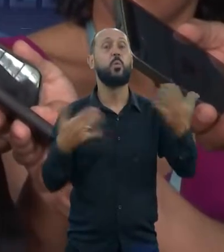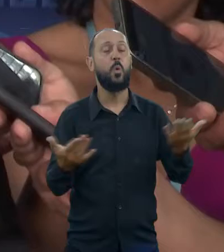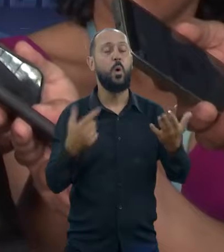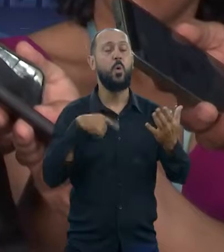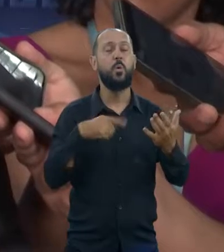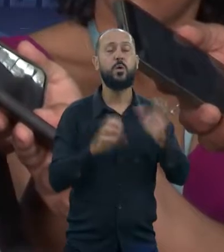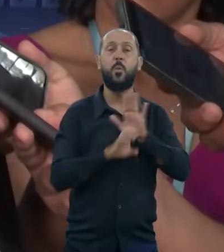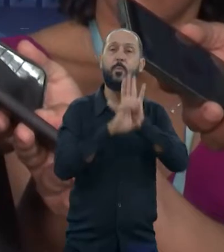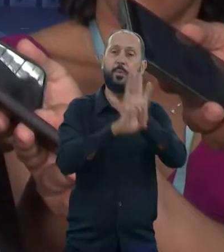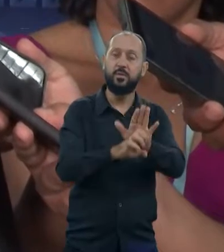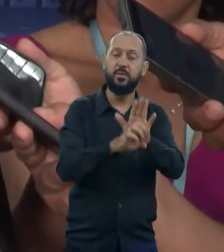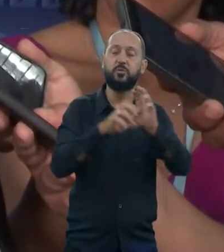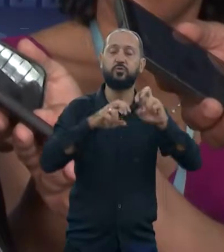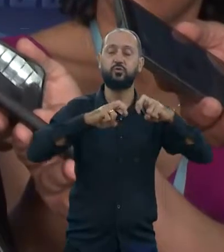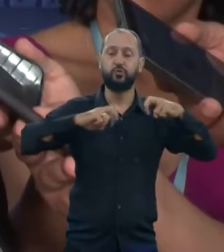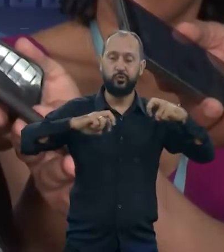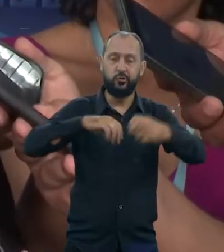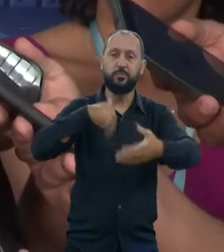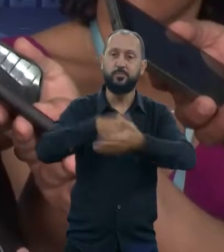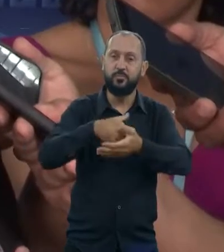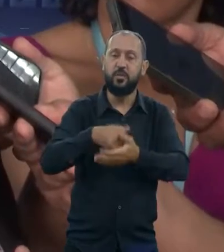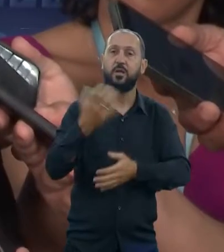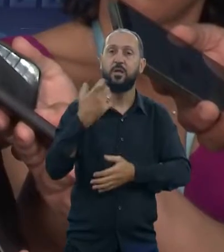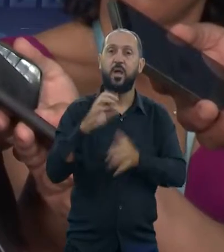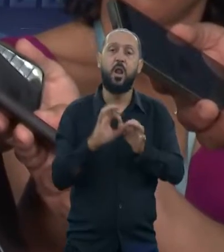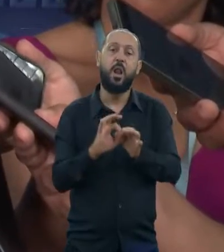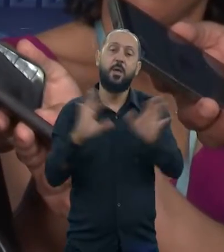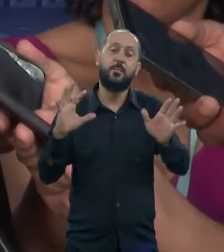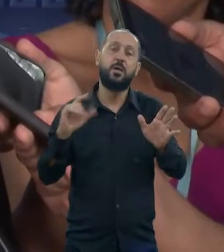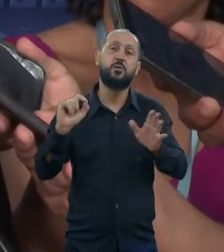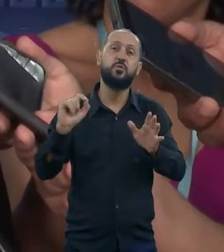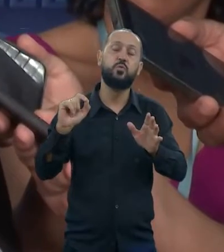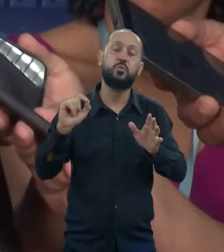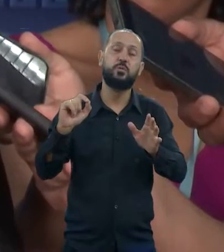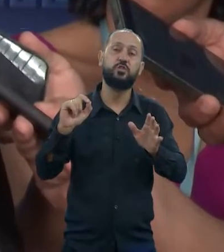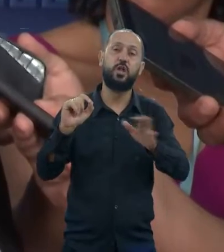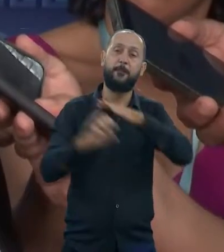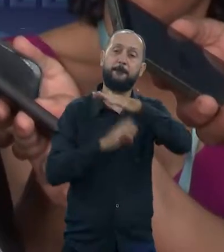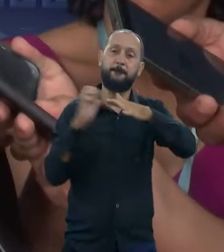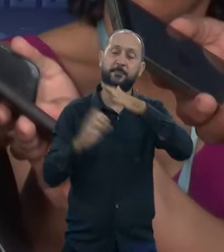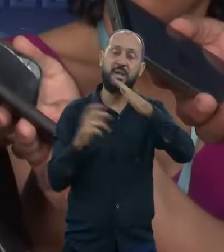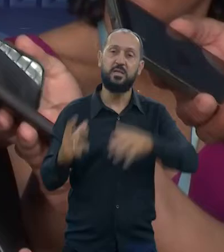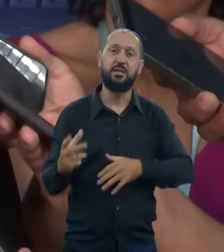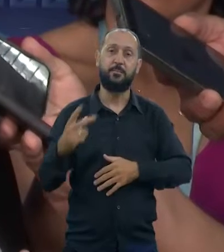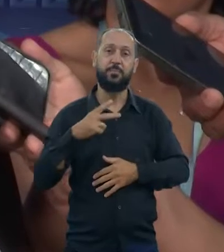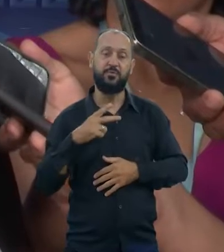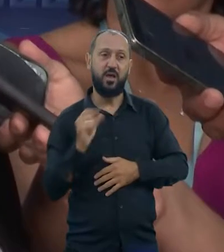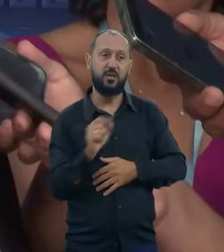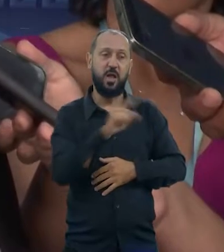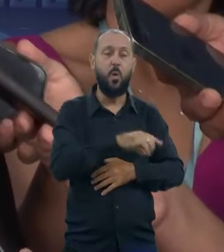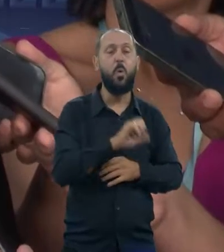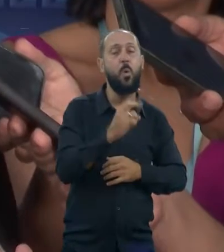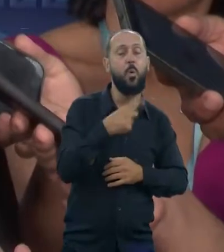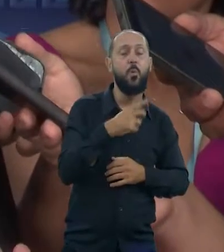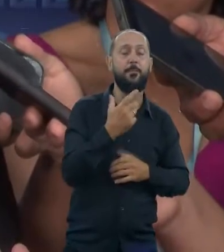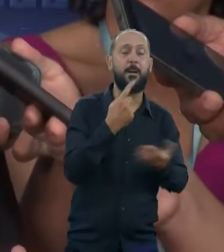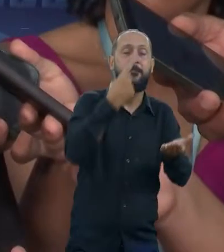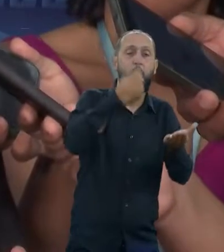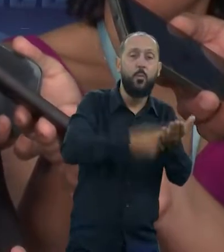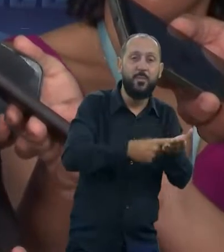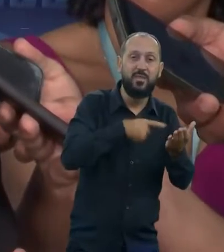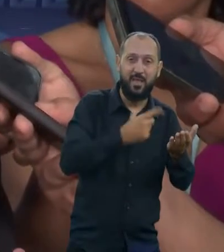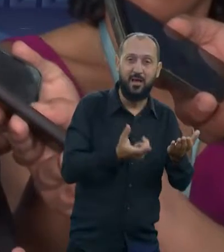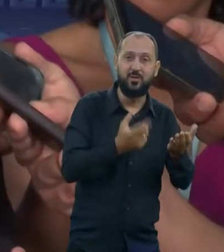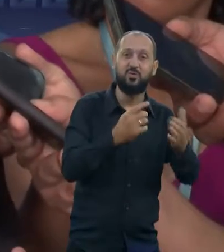de qual é o modelo de estádio que nós queremos, se nós queremos uma concessão para iniciativa privada, uma parceria público-privada, onde